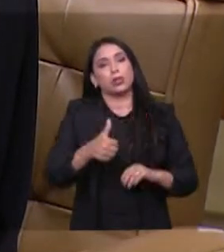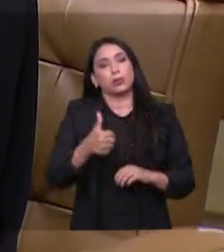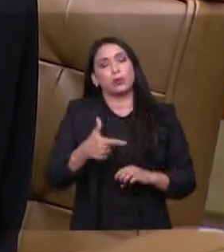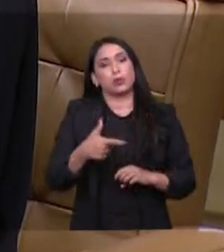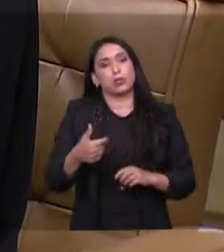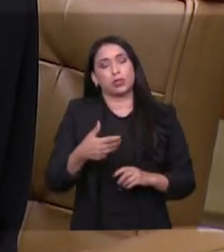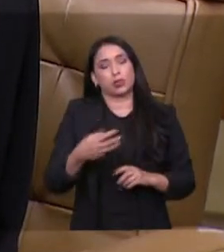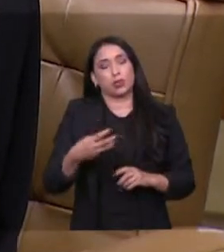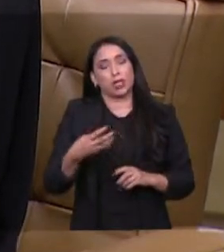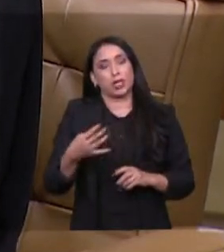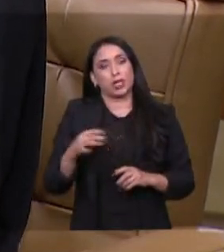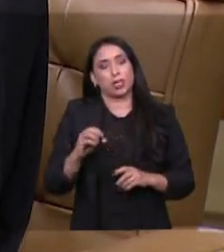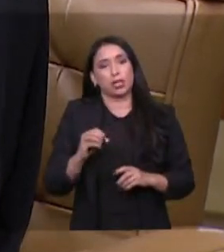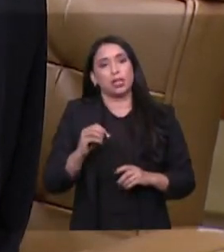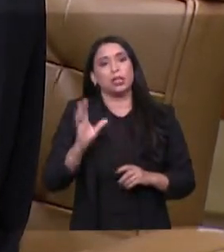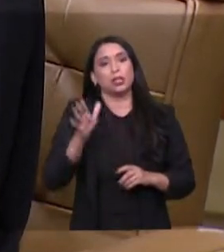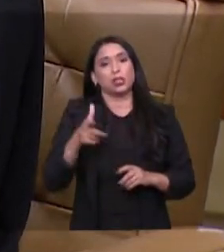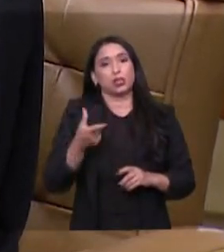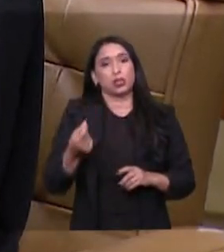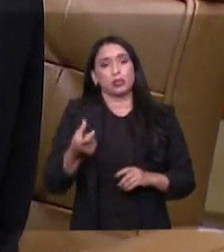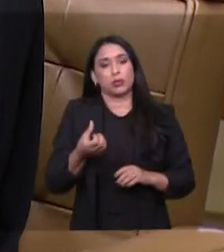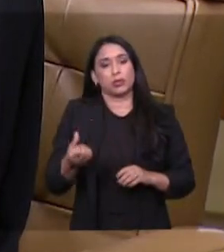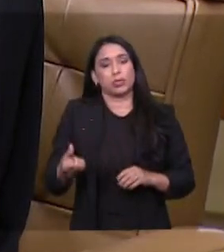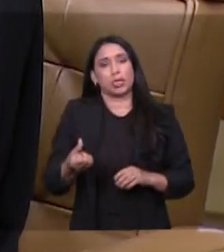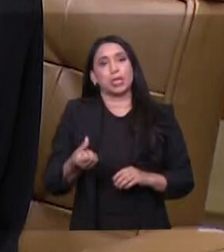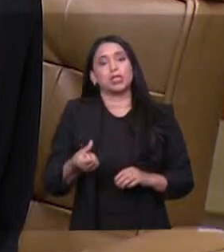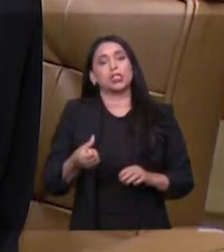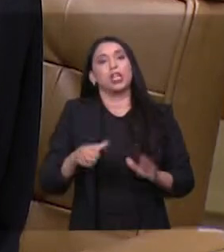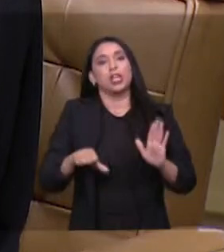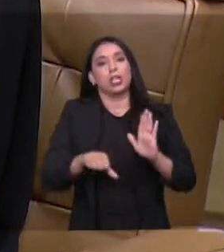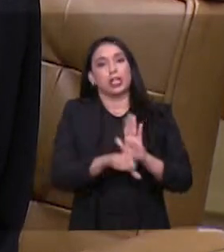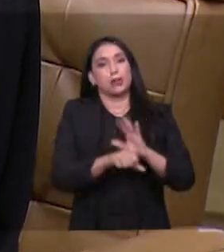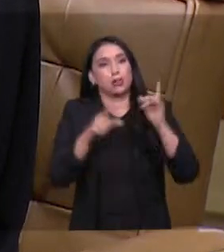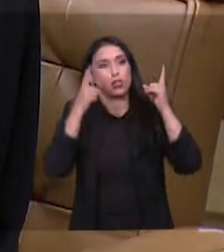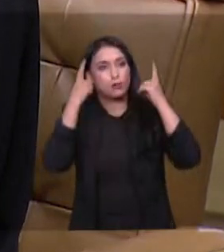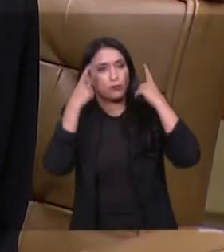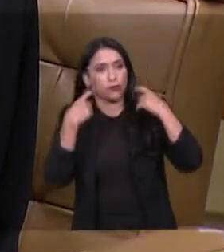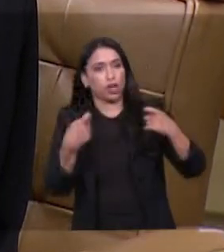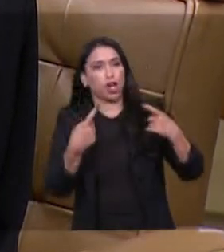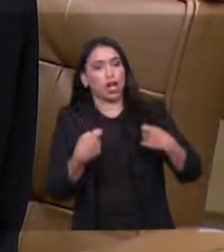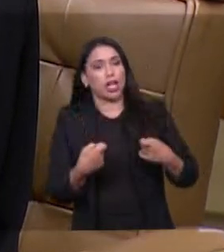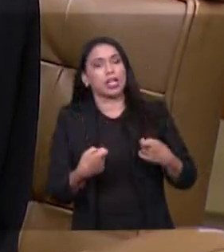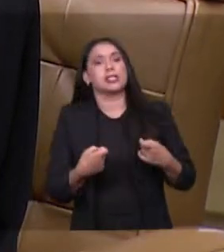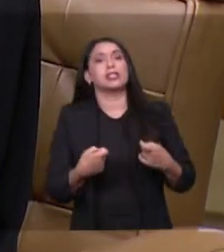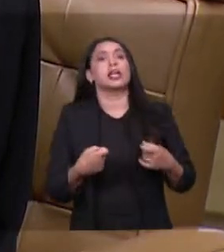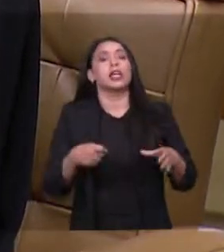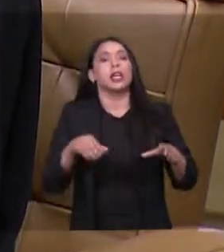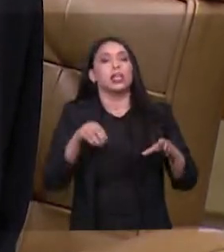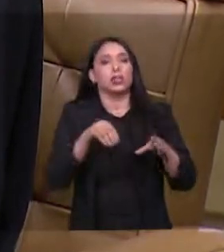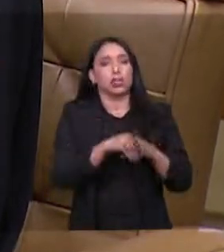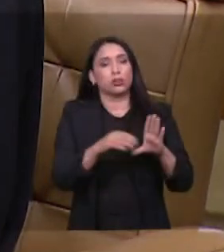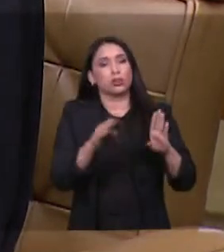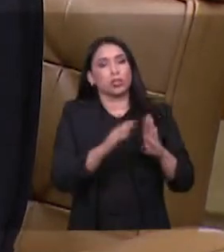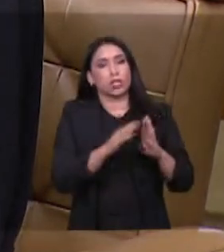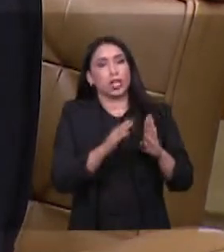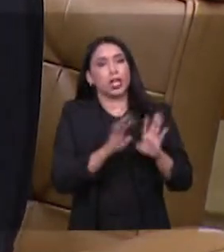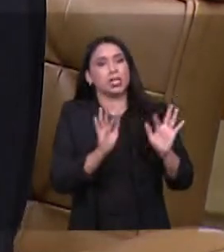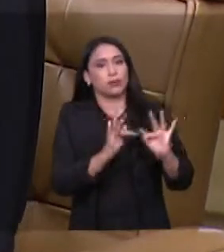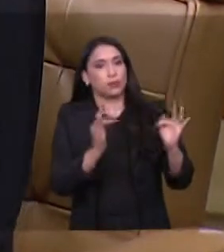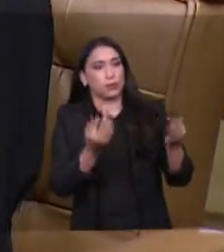11.340, de 2006, que trata dos crimes de violência doméstica e familiar contra a mulher, e também,